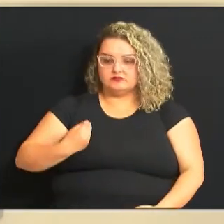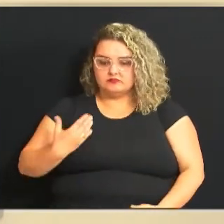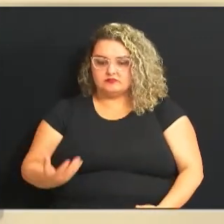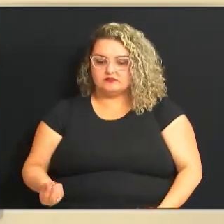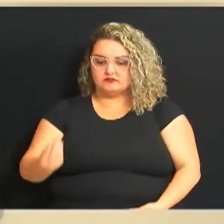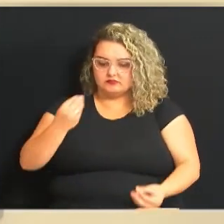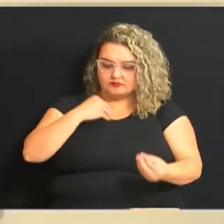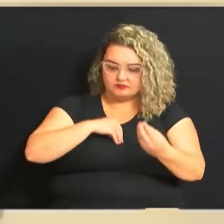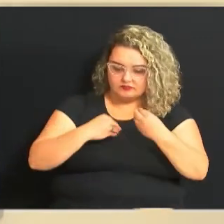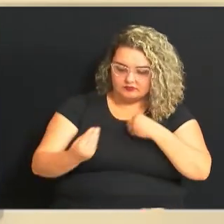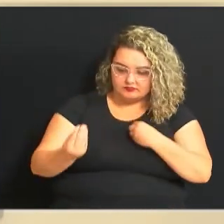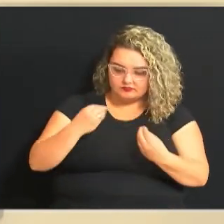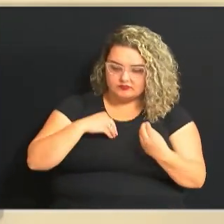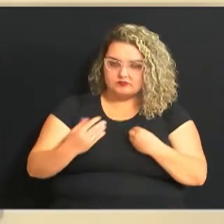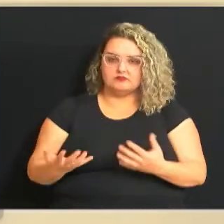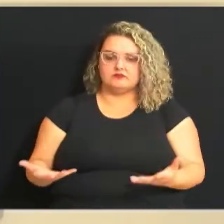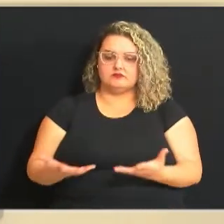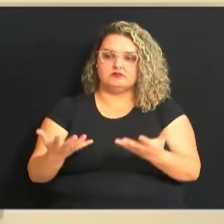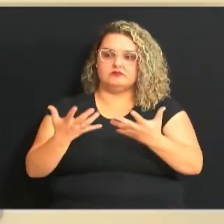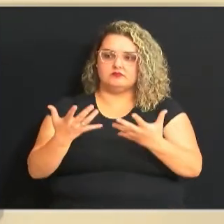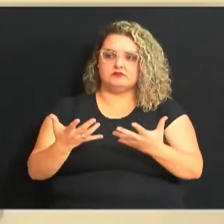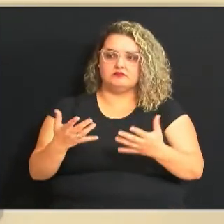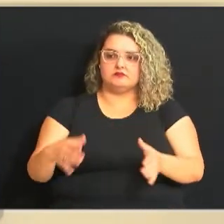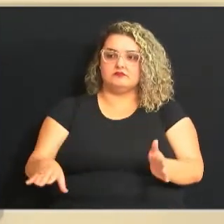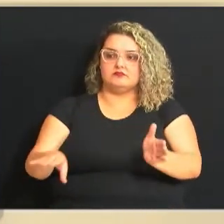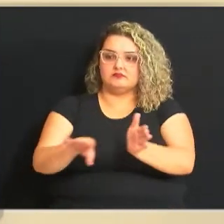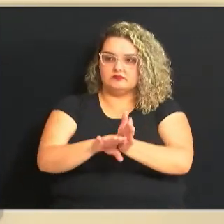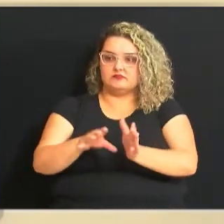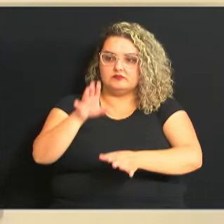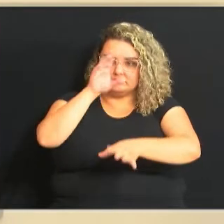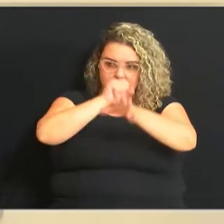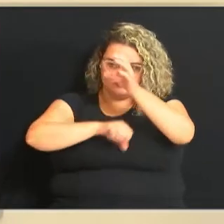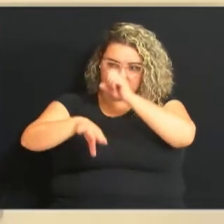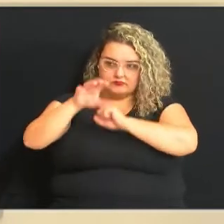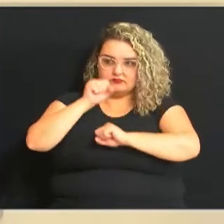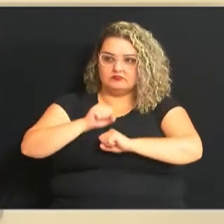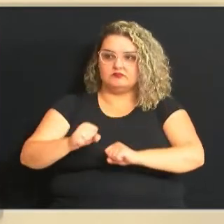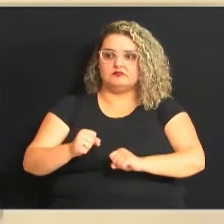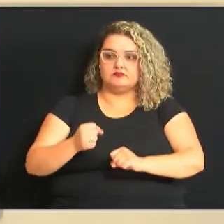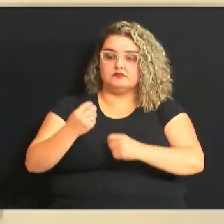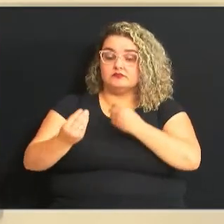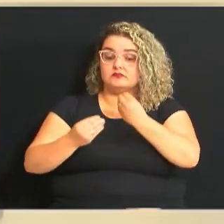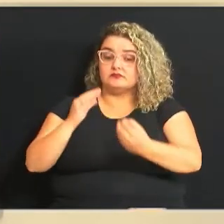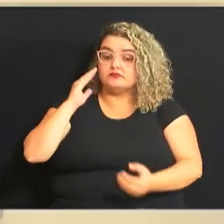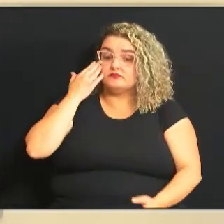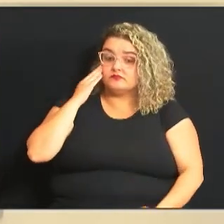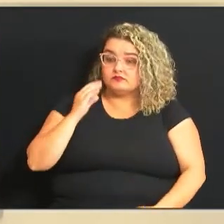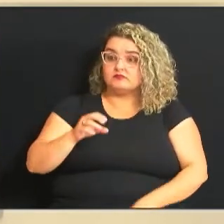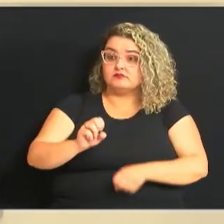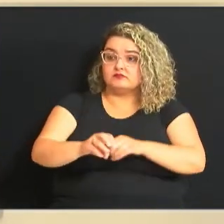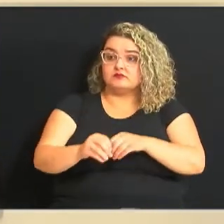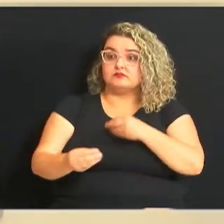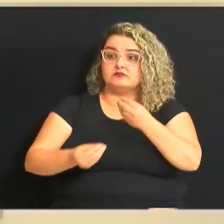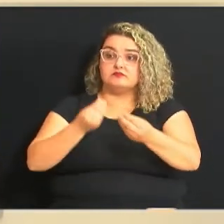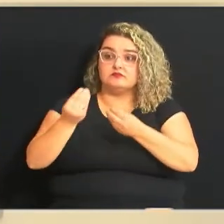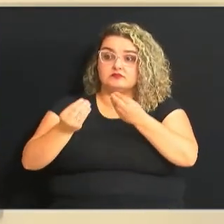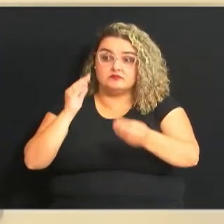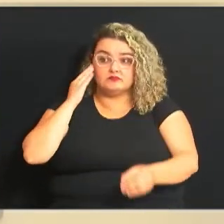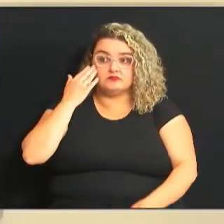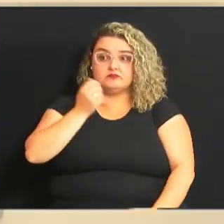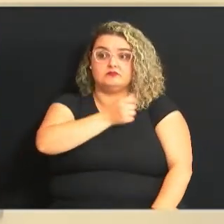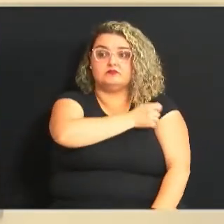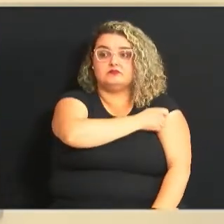HIV, sífilis, hepatite B e hepatite C, aconselhamento e capacitação prática para execução dos